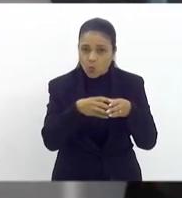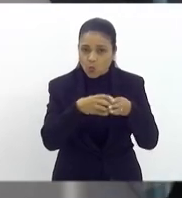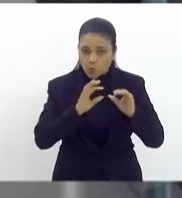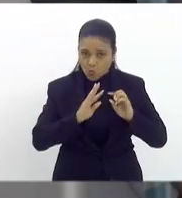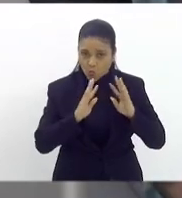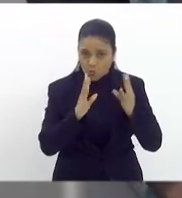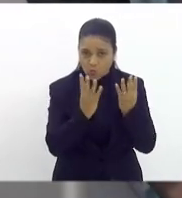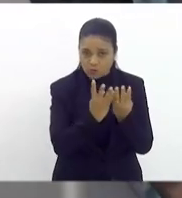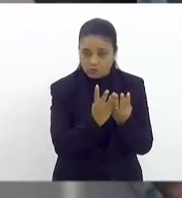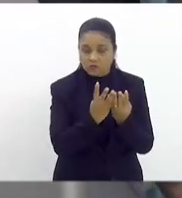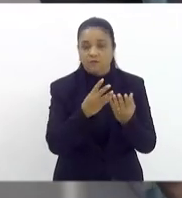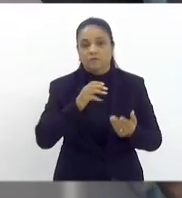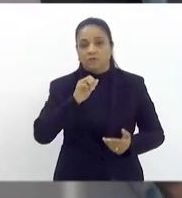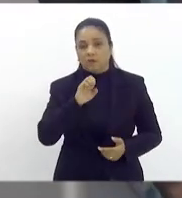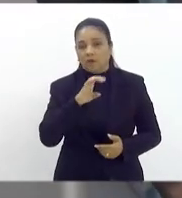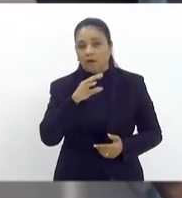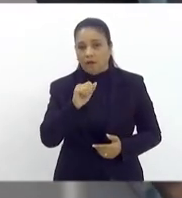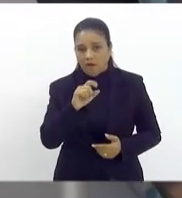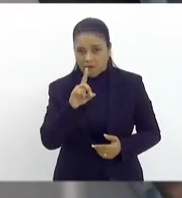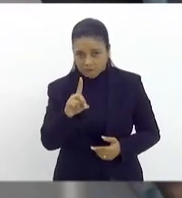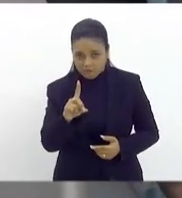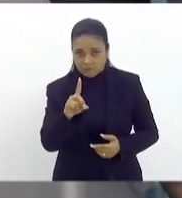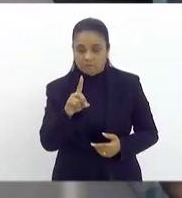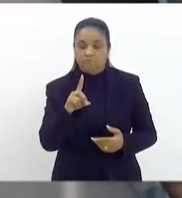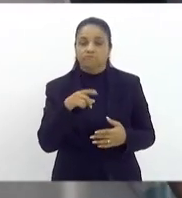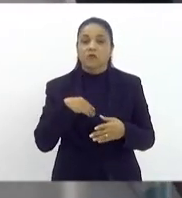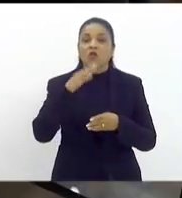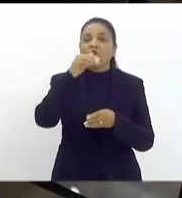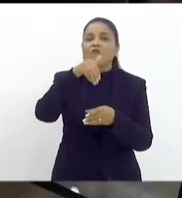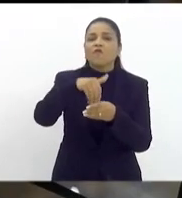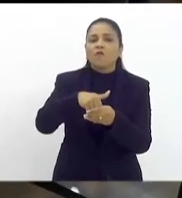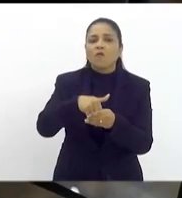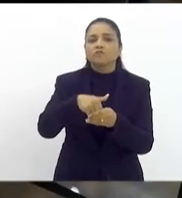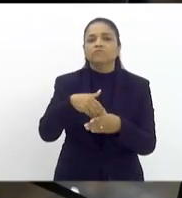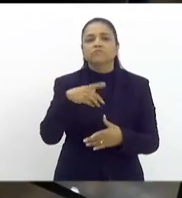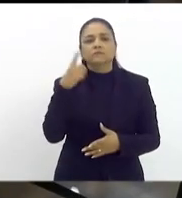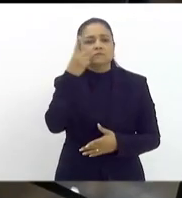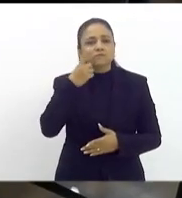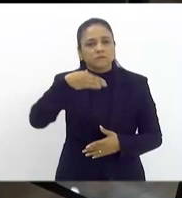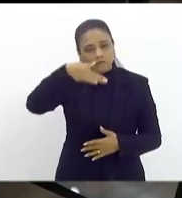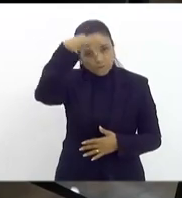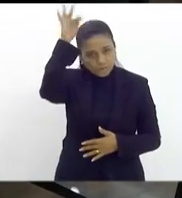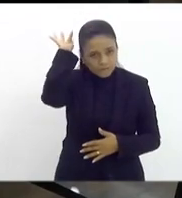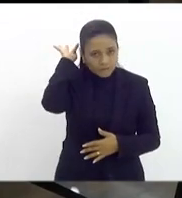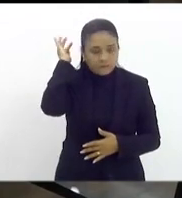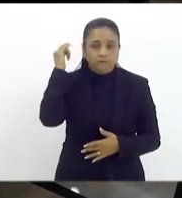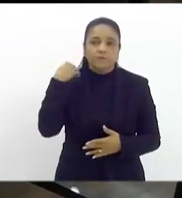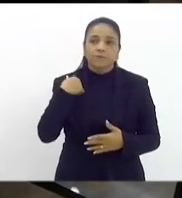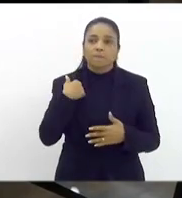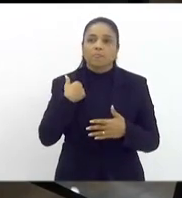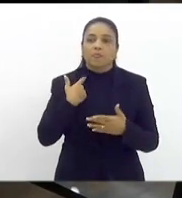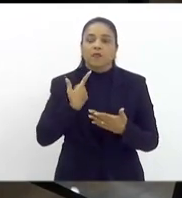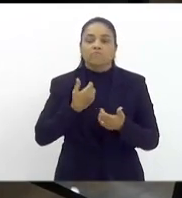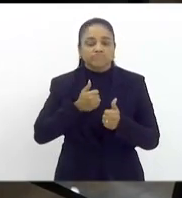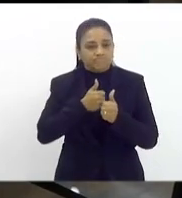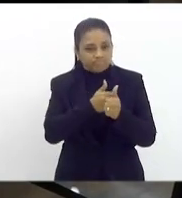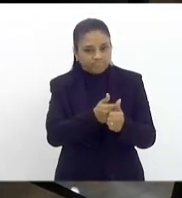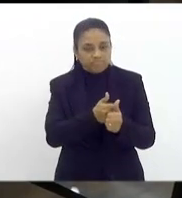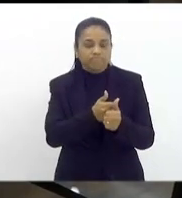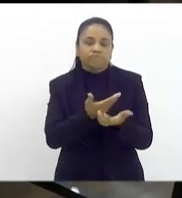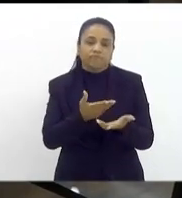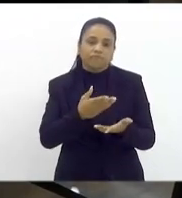ECAD. Como votam os senhores? Deputado Fred. Sigo a determinação do